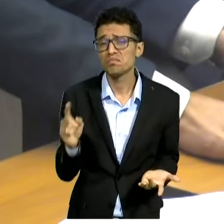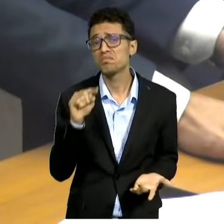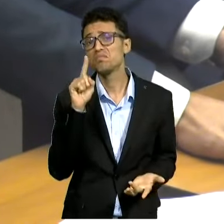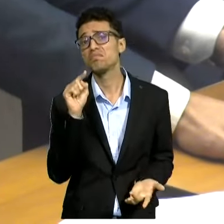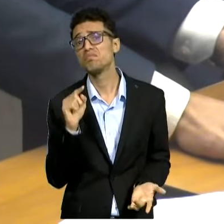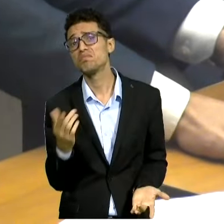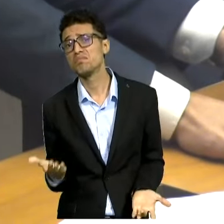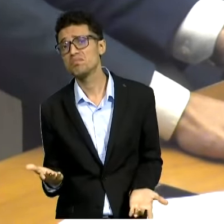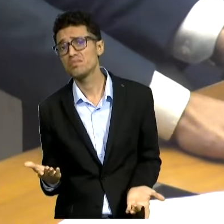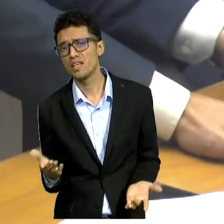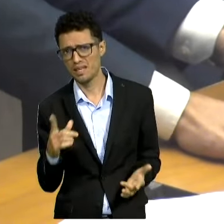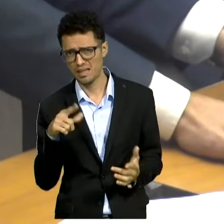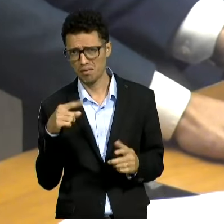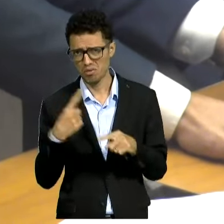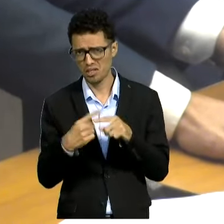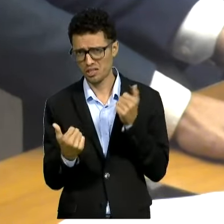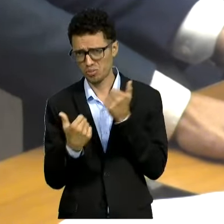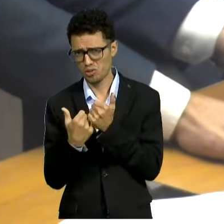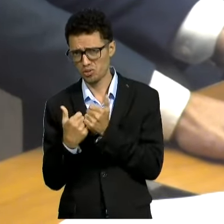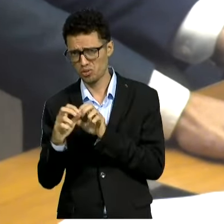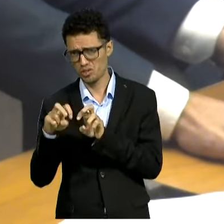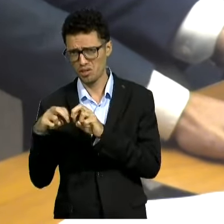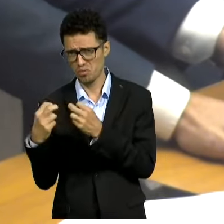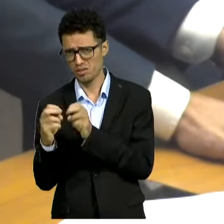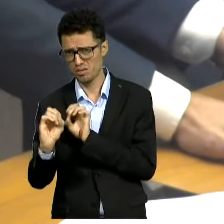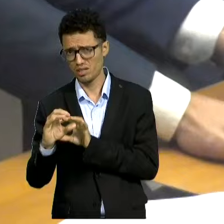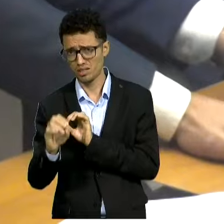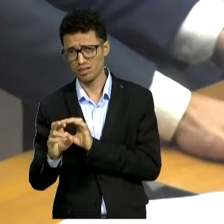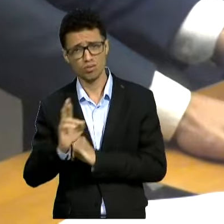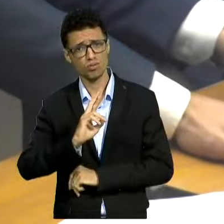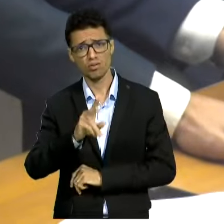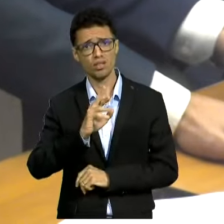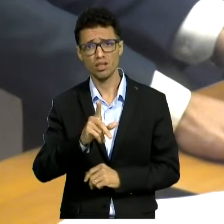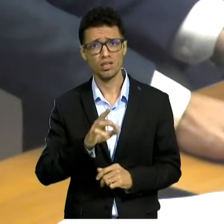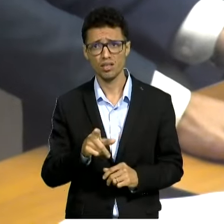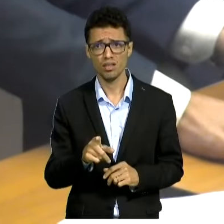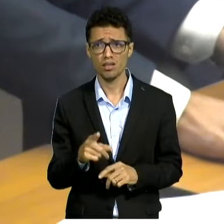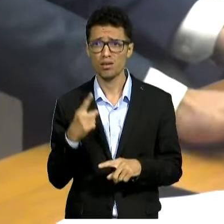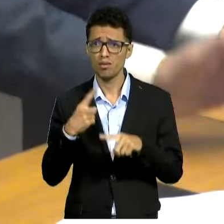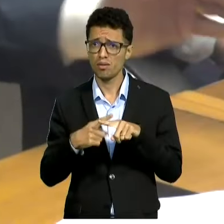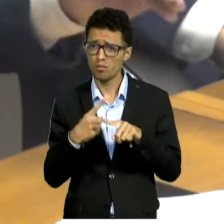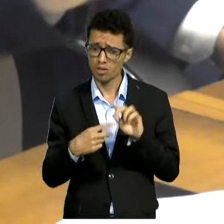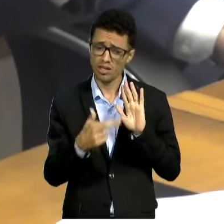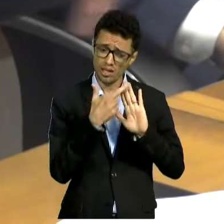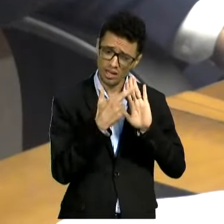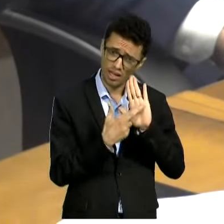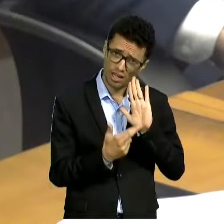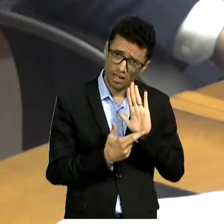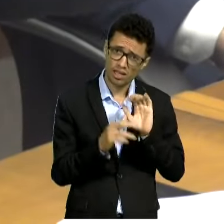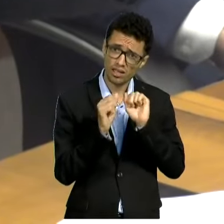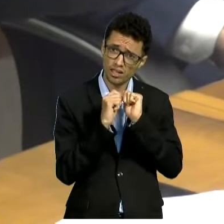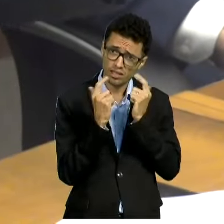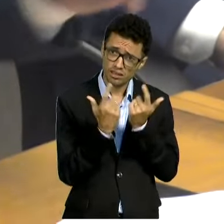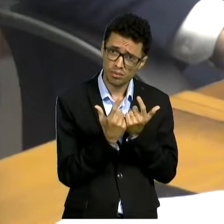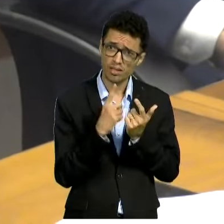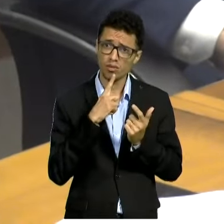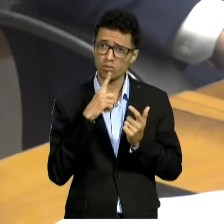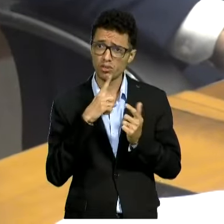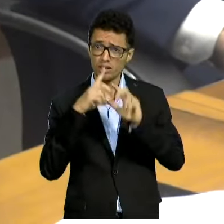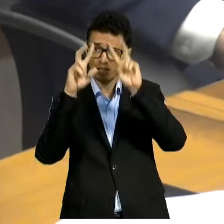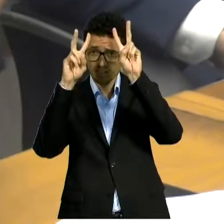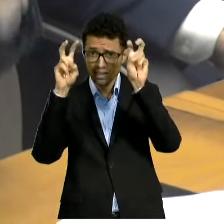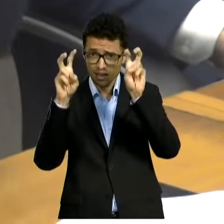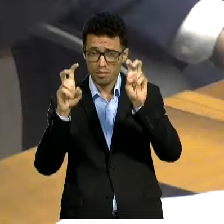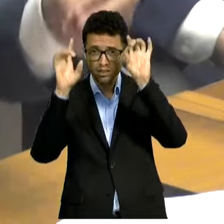Comissão de Educação? Não. Eu não acredito, porque é de praxe da casa, quando acontecem temas especiais, quando